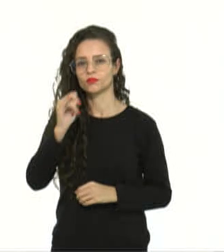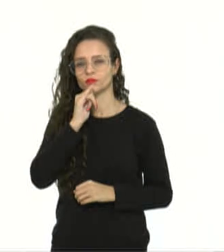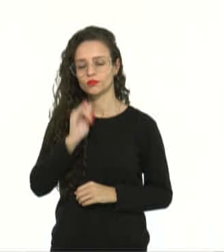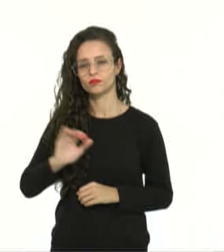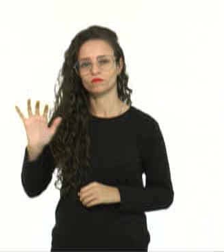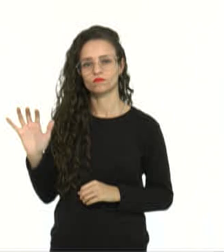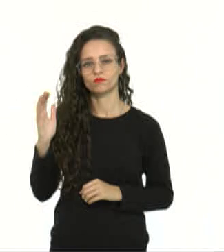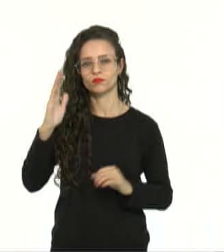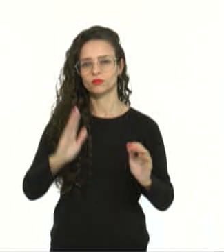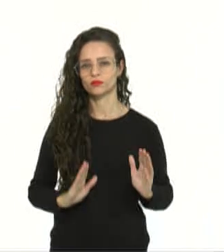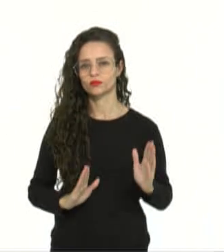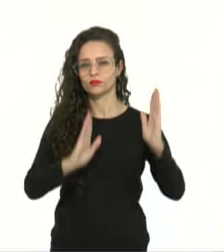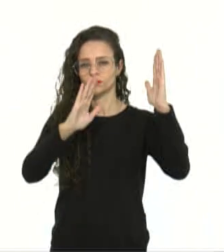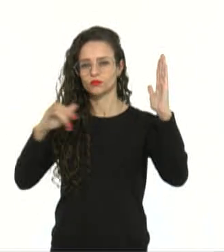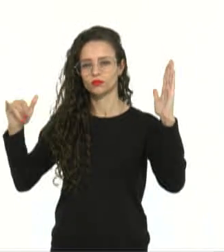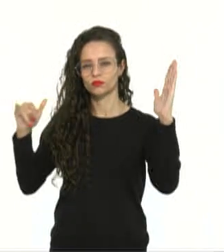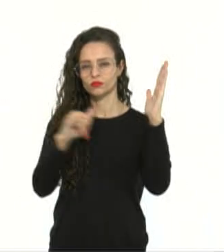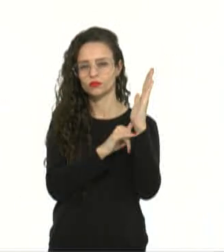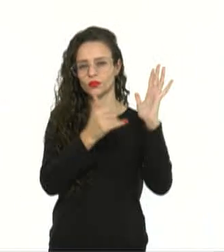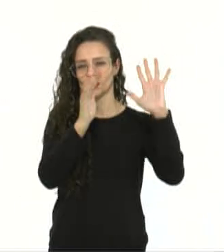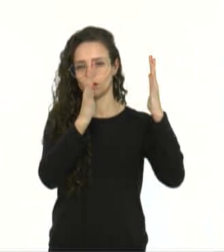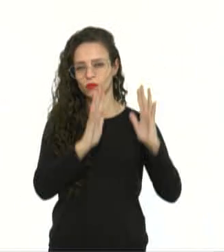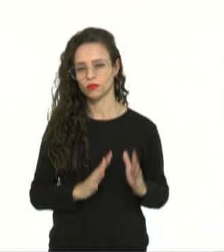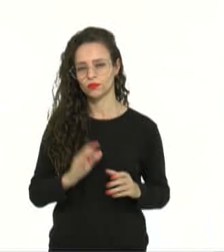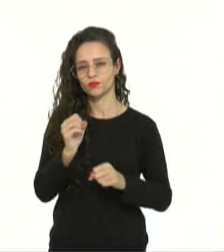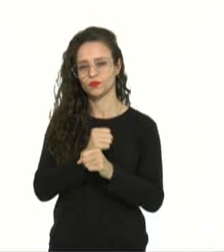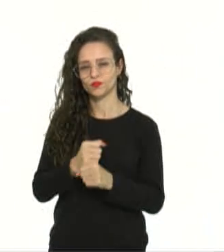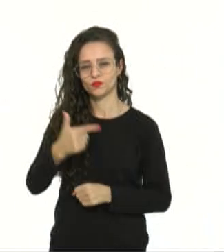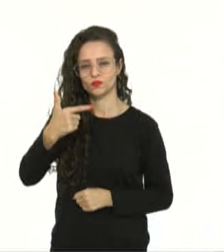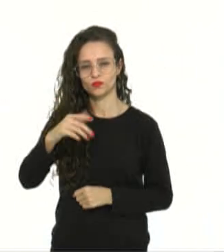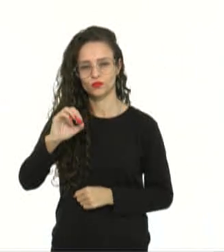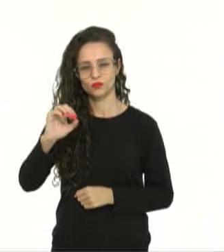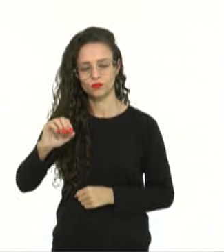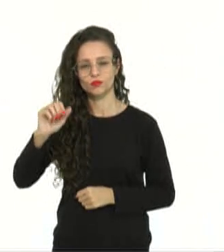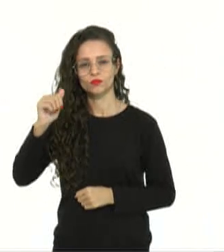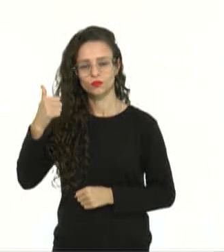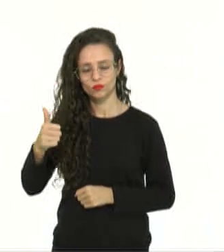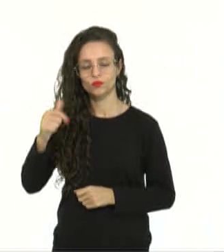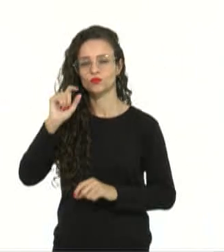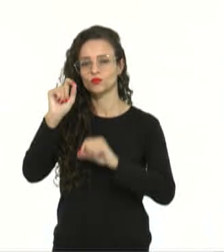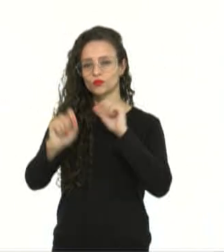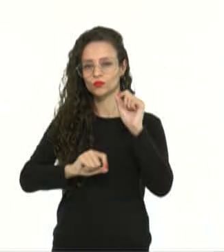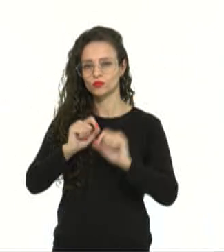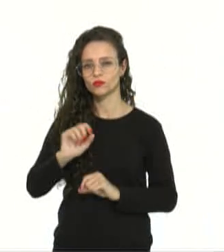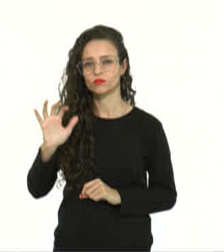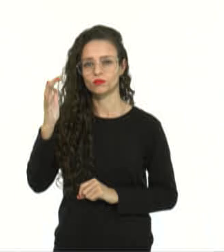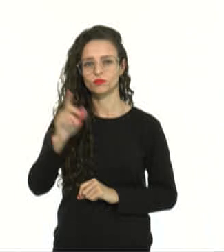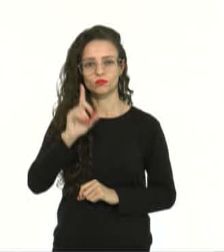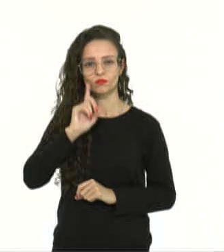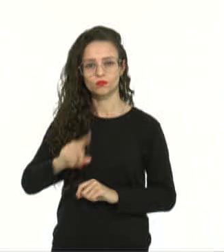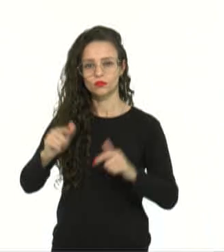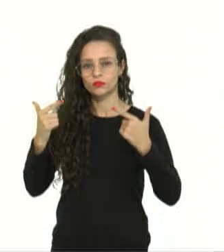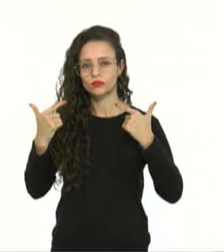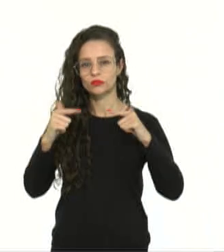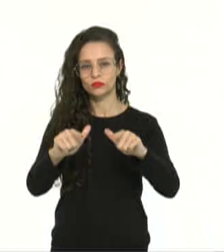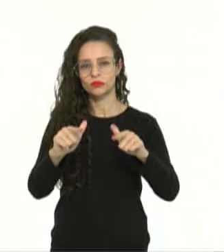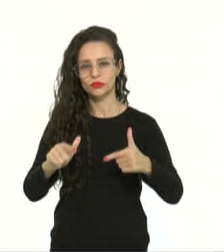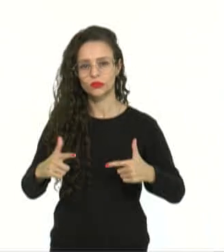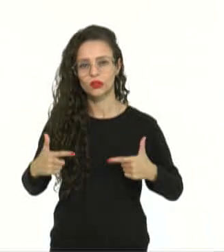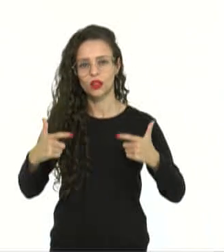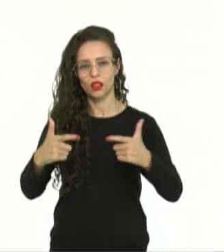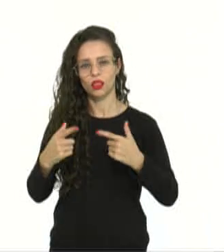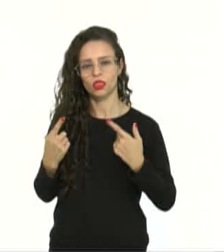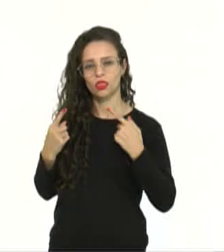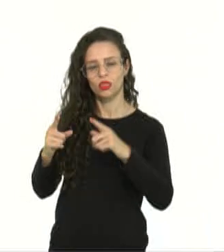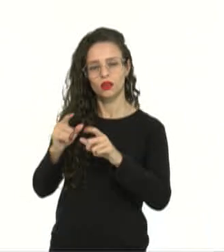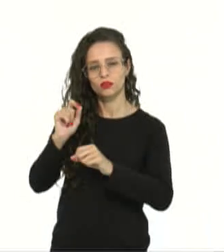11 de setembro às Torres Gêmeas em 2001, os Estados Unidos lançam uma política de guerra ao terror e perseguição